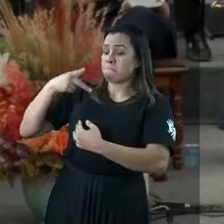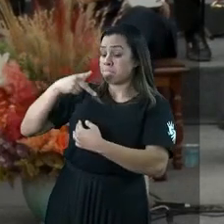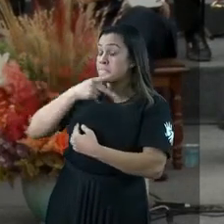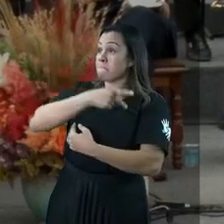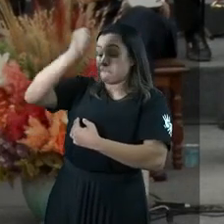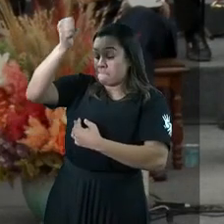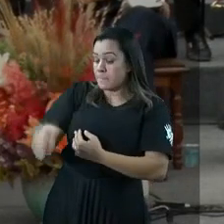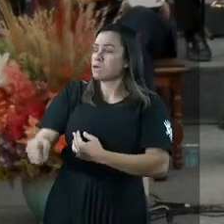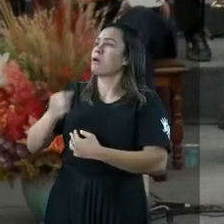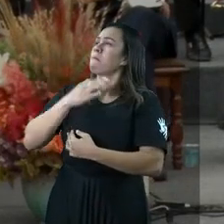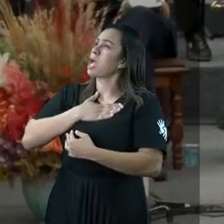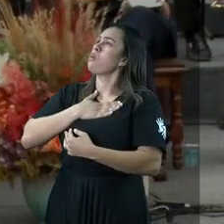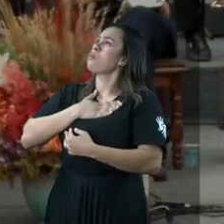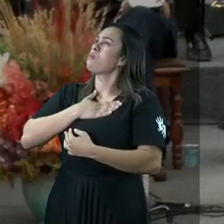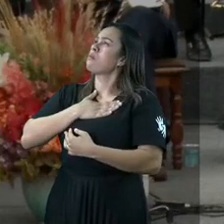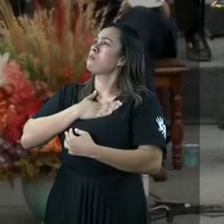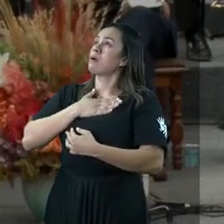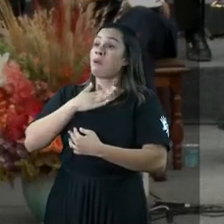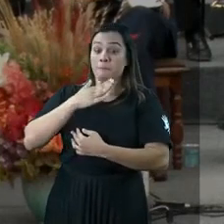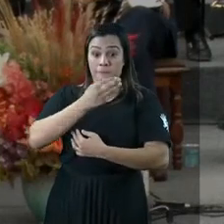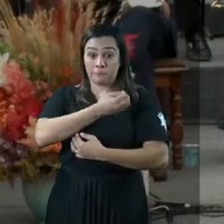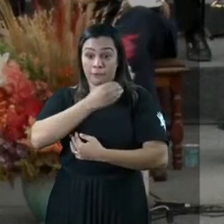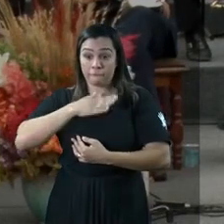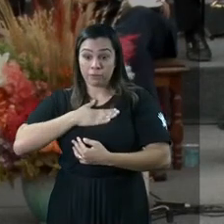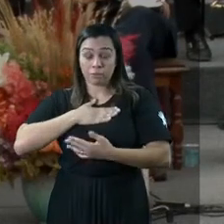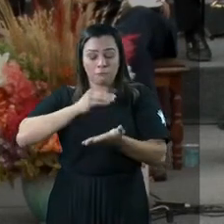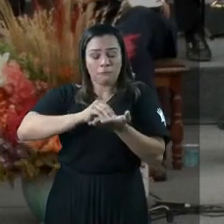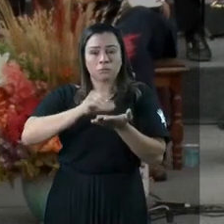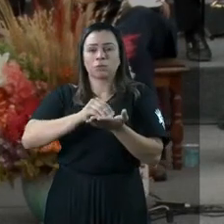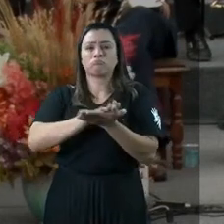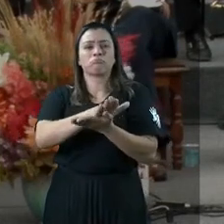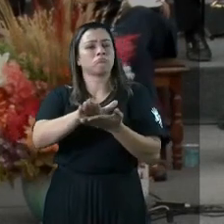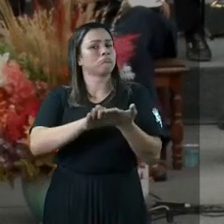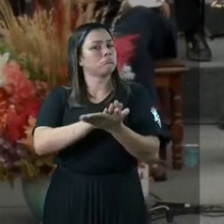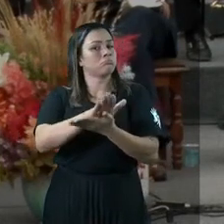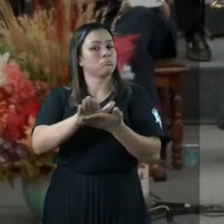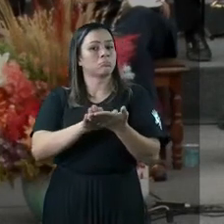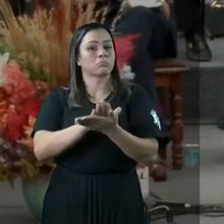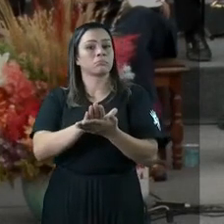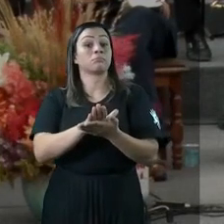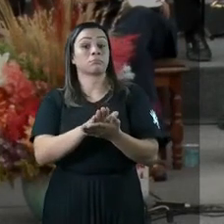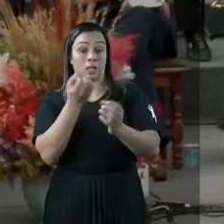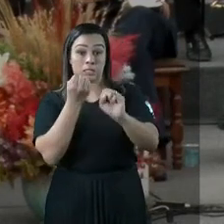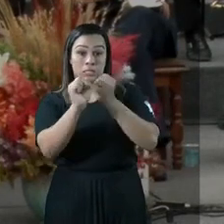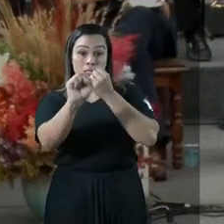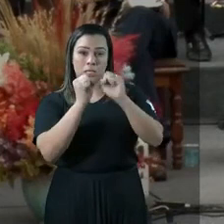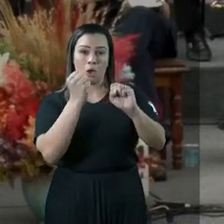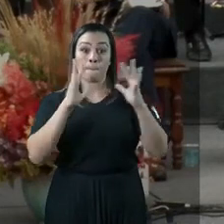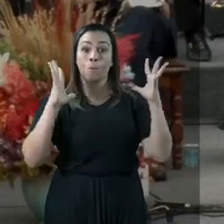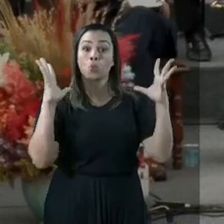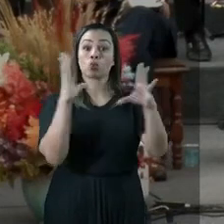me faltará. É dentro desse compêndio de 150 salmos, que